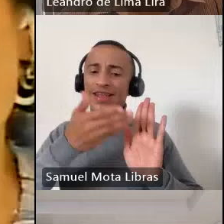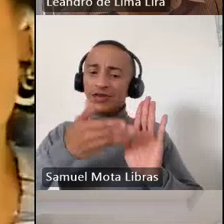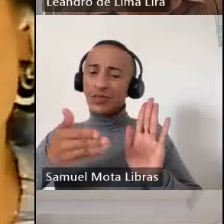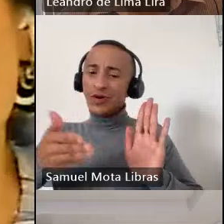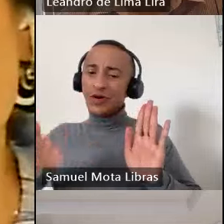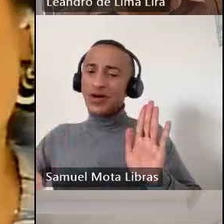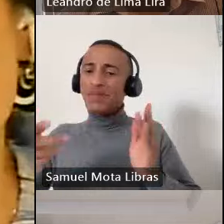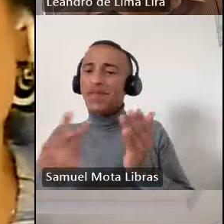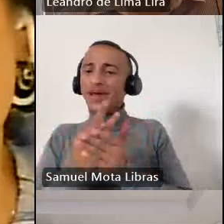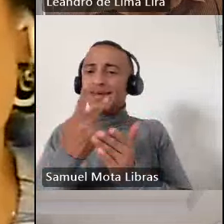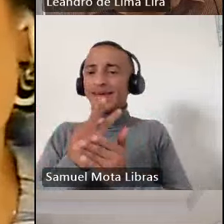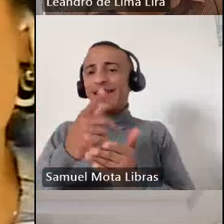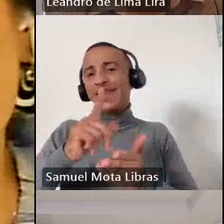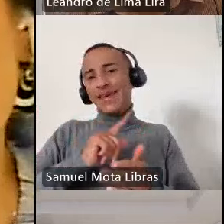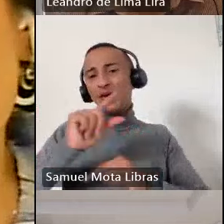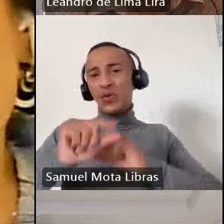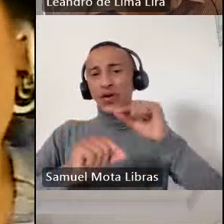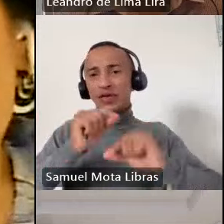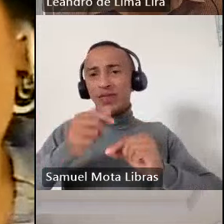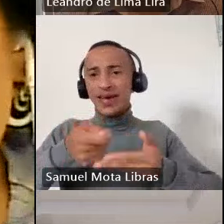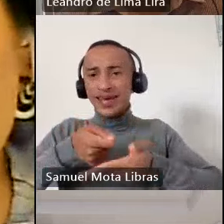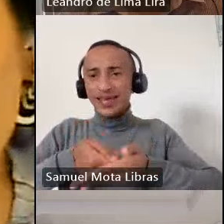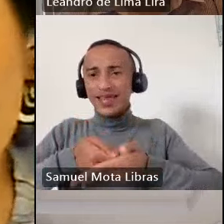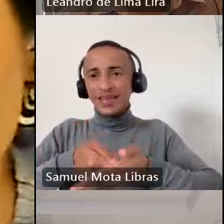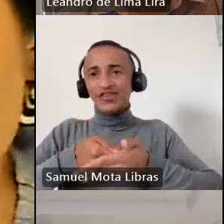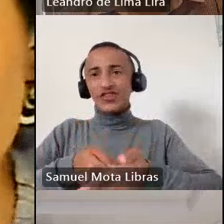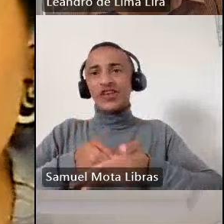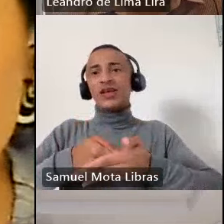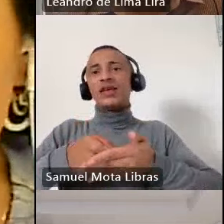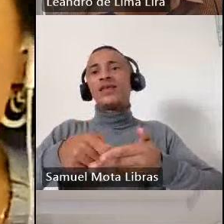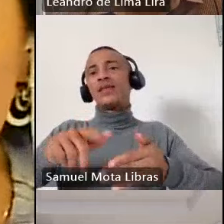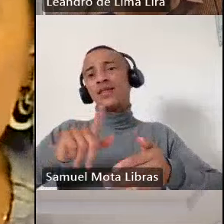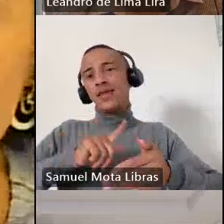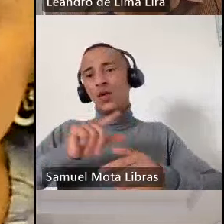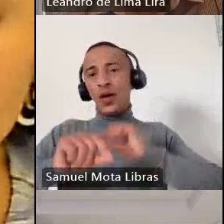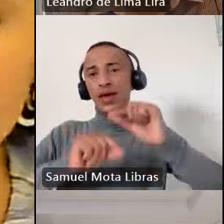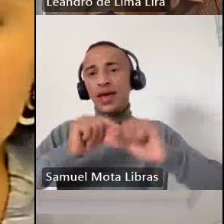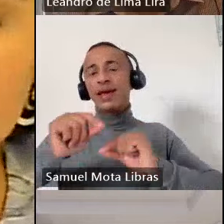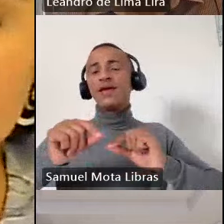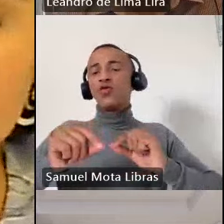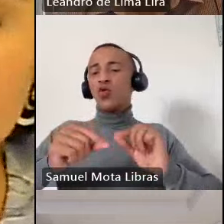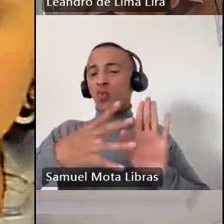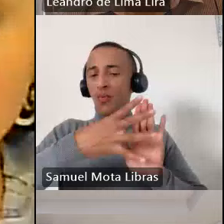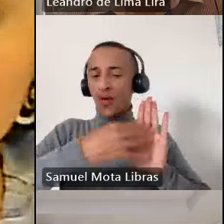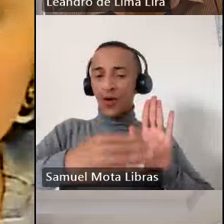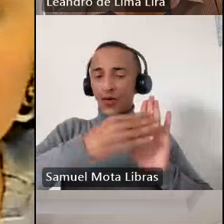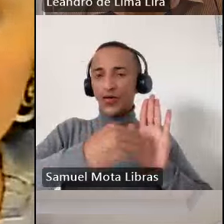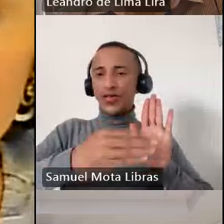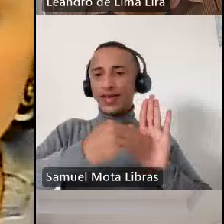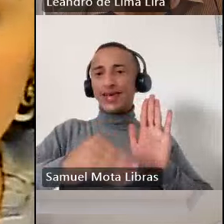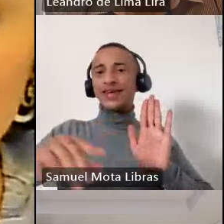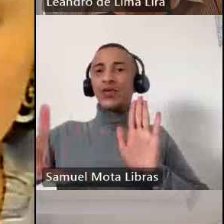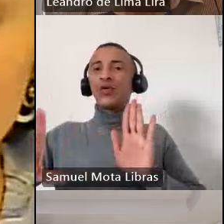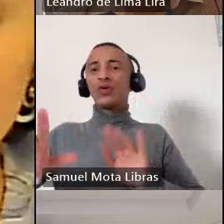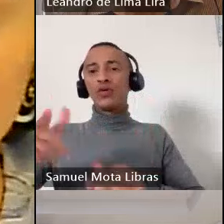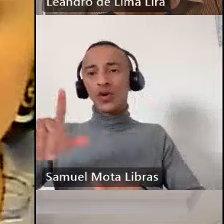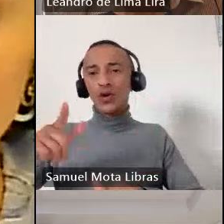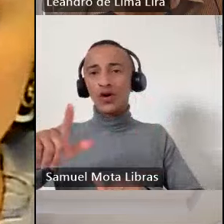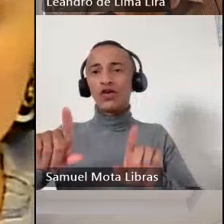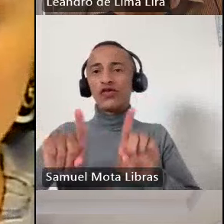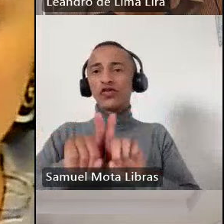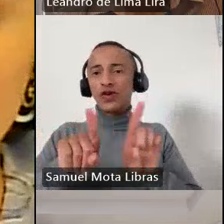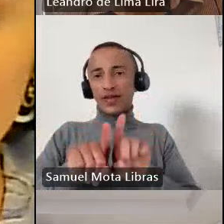exigência pública de você ter lá o modelo lógico de você ter não sei o que de você construir algumas coisas mas outras vezes por exemplo programas especialmente como